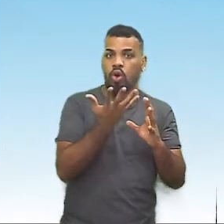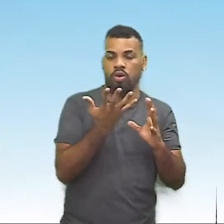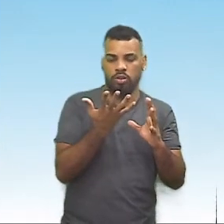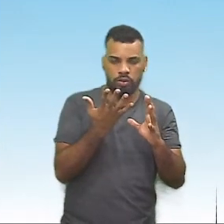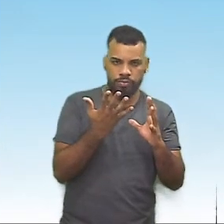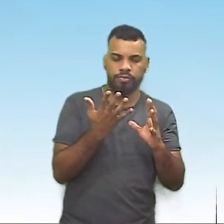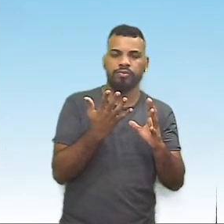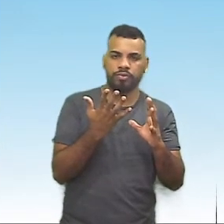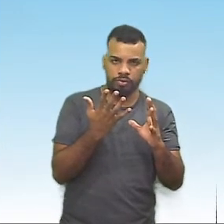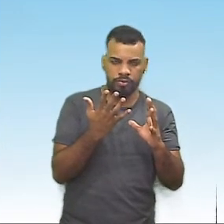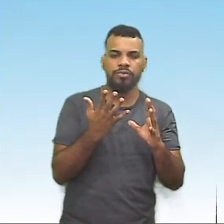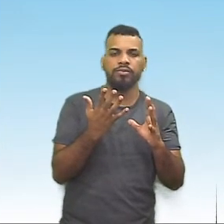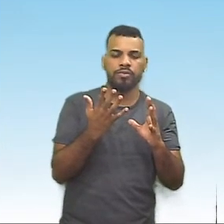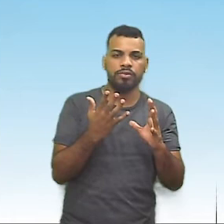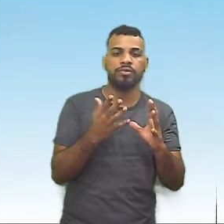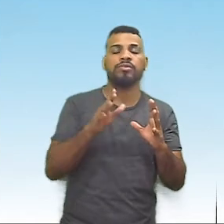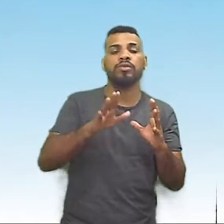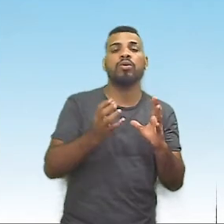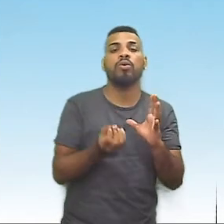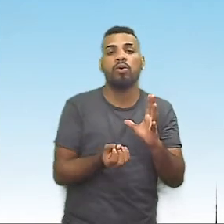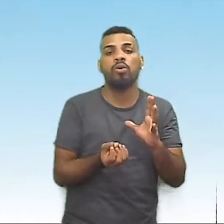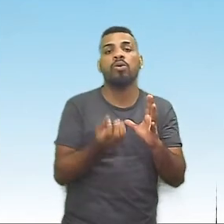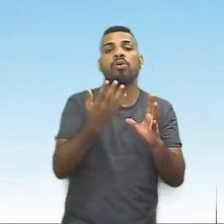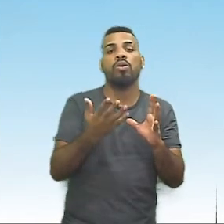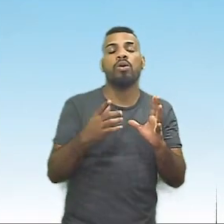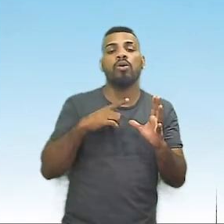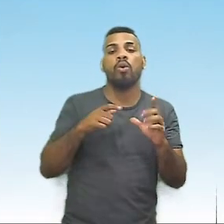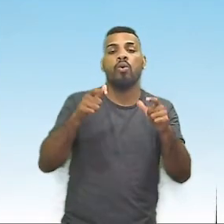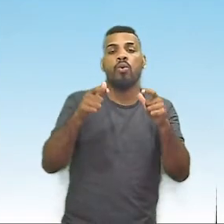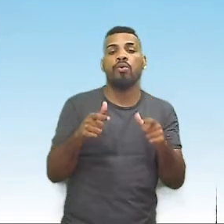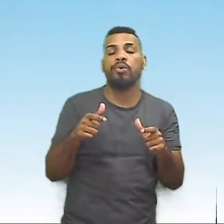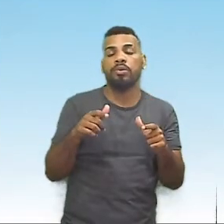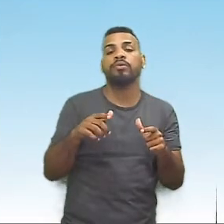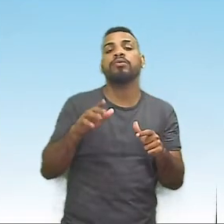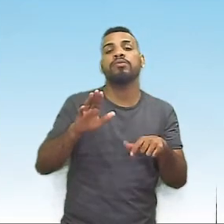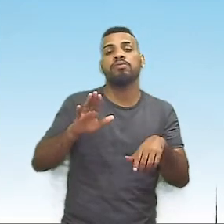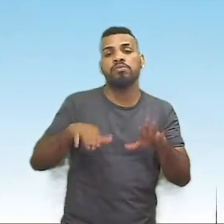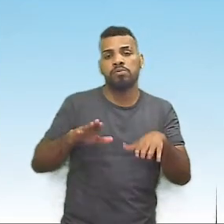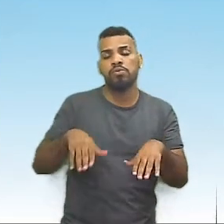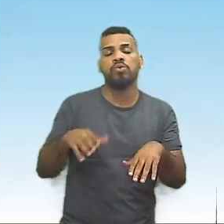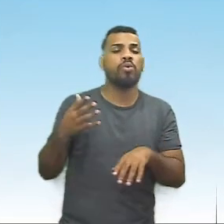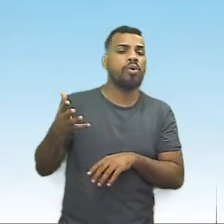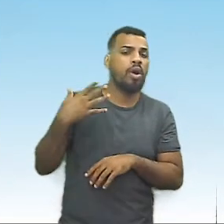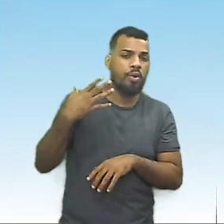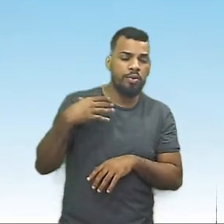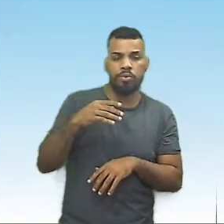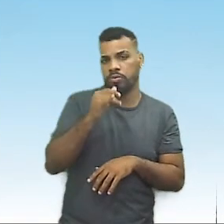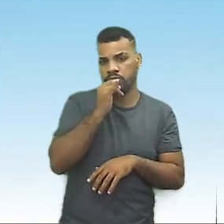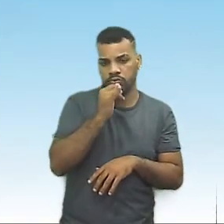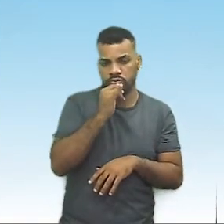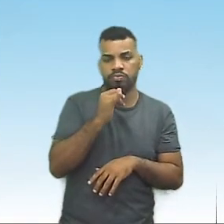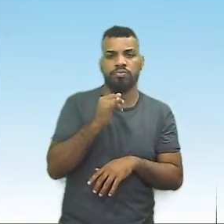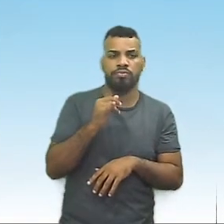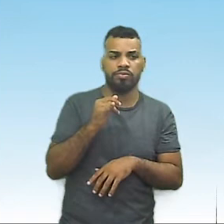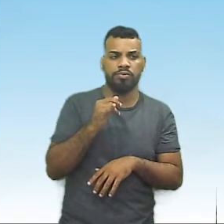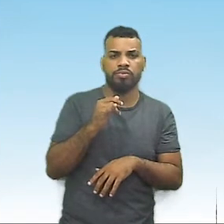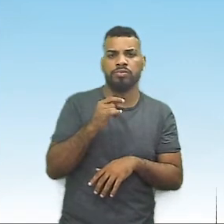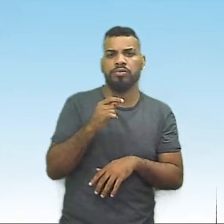ser causada por uma fonte de calor local. Pode ser fontes de calor, no caso de